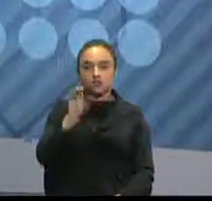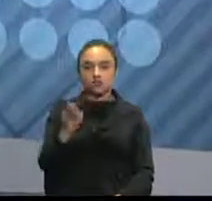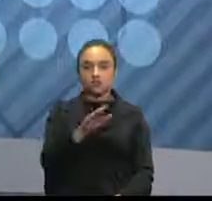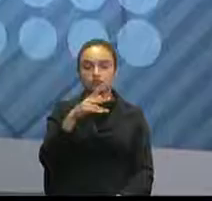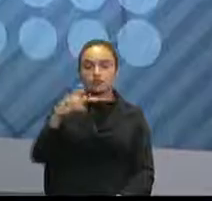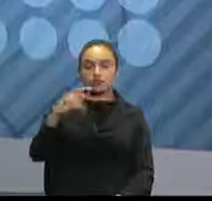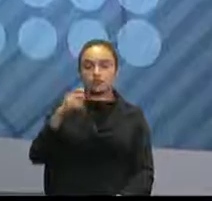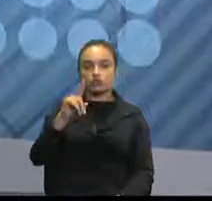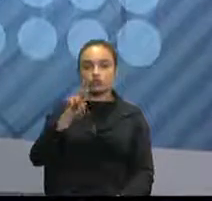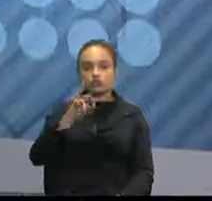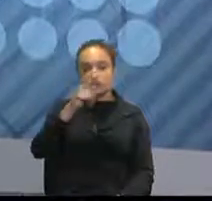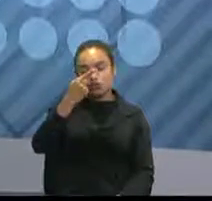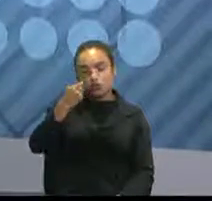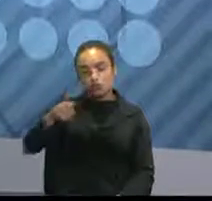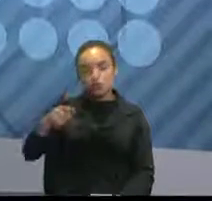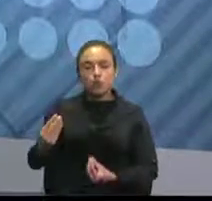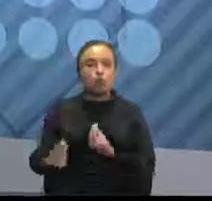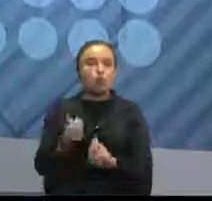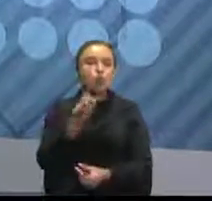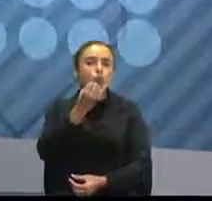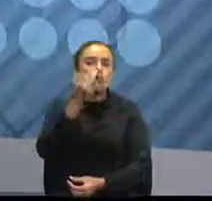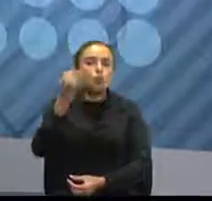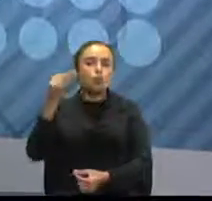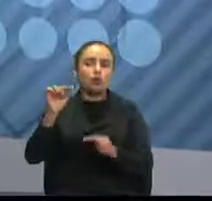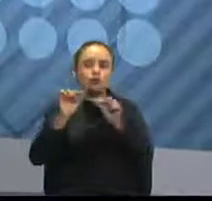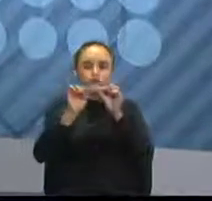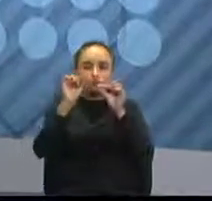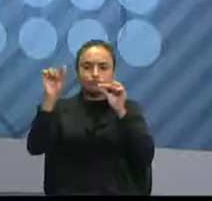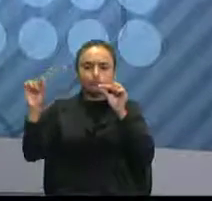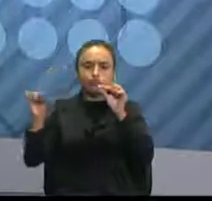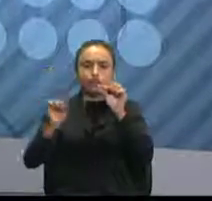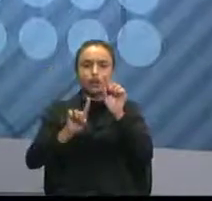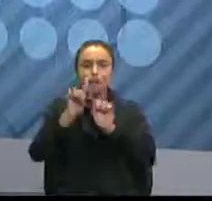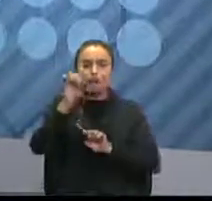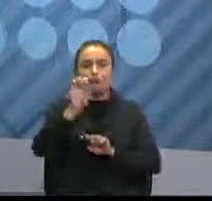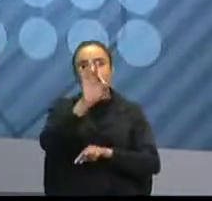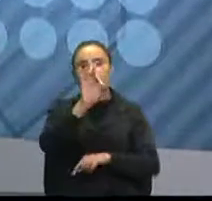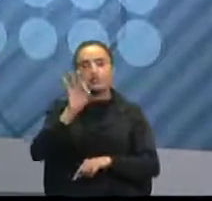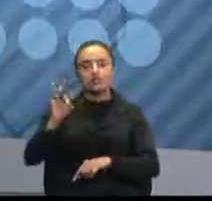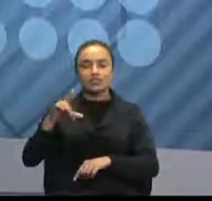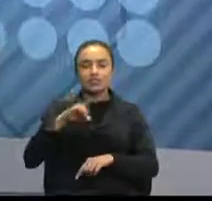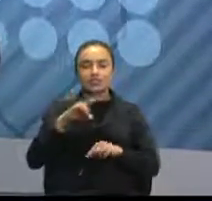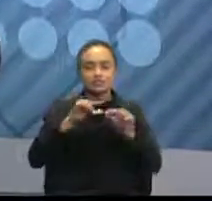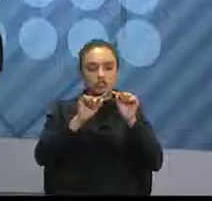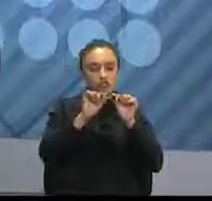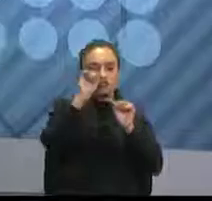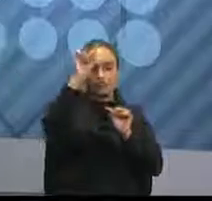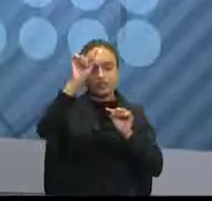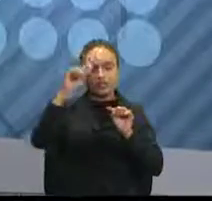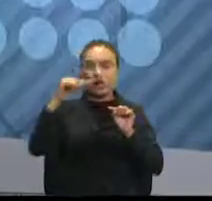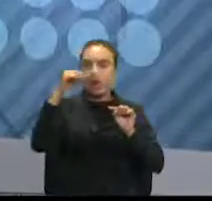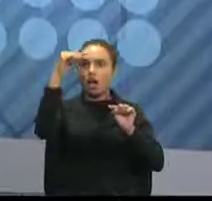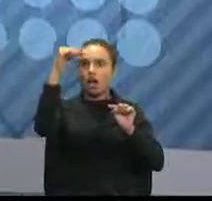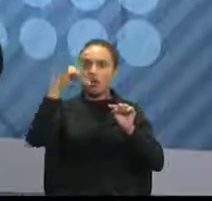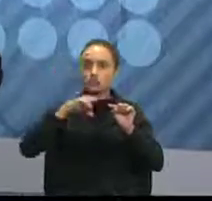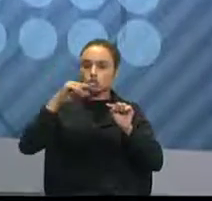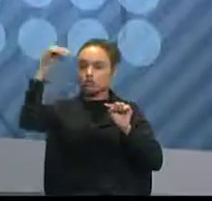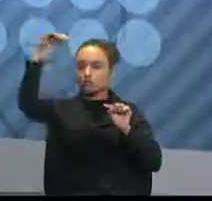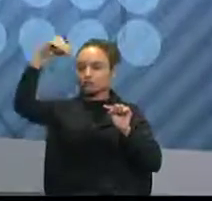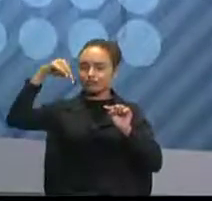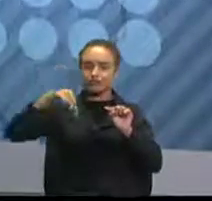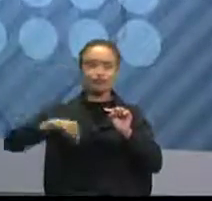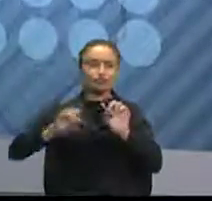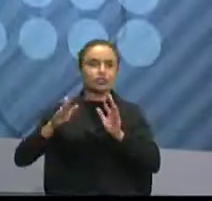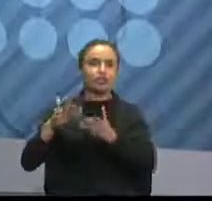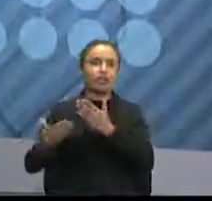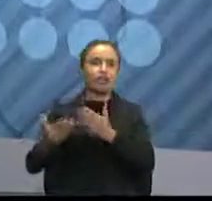amplitude de dispersão relação à média se eu tenho uma ação que vai ter uma variabilidade muito alto ou seja ela tem pico de alta hora